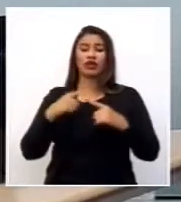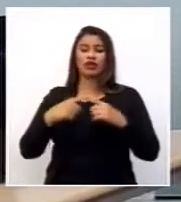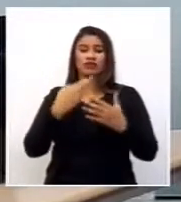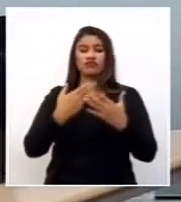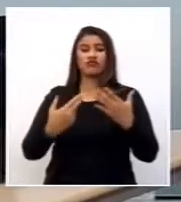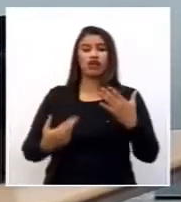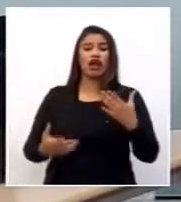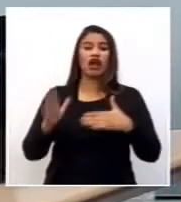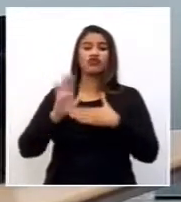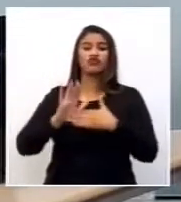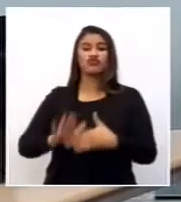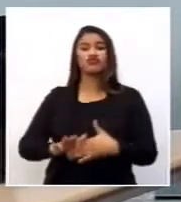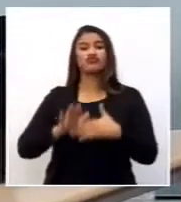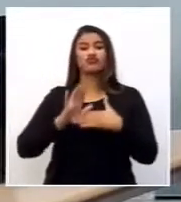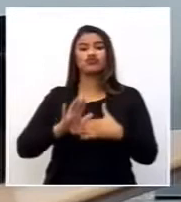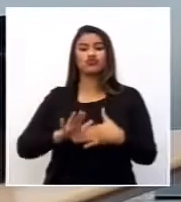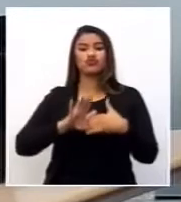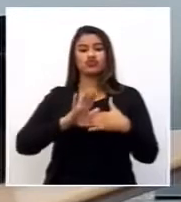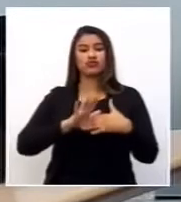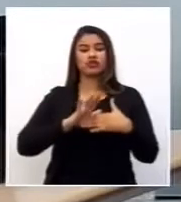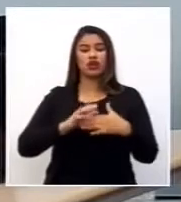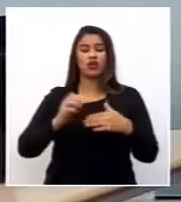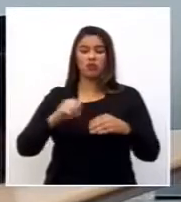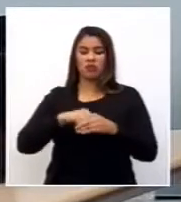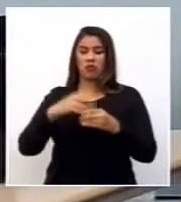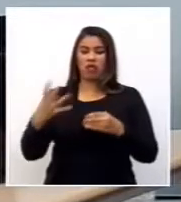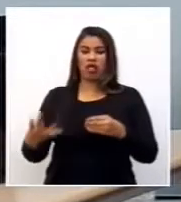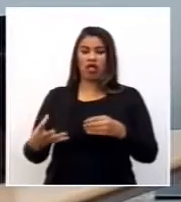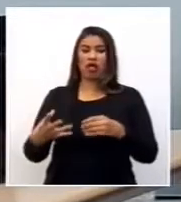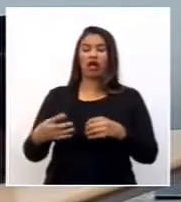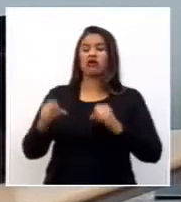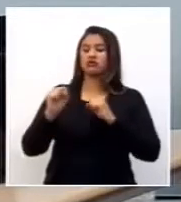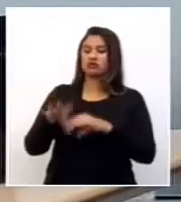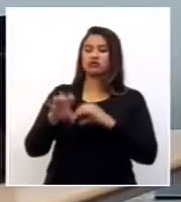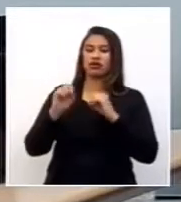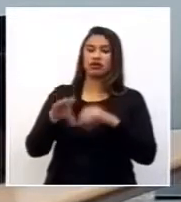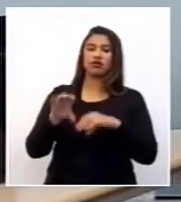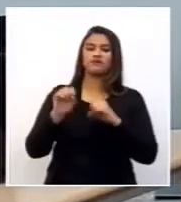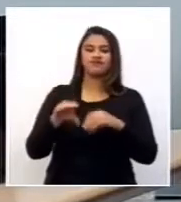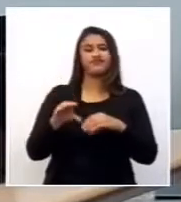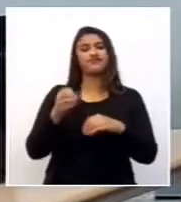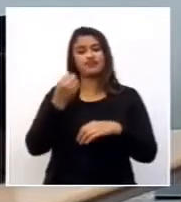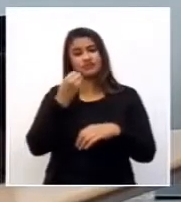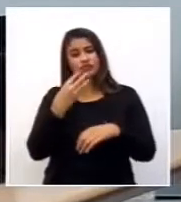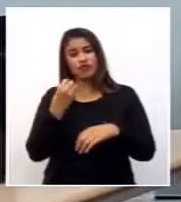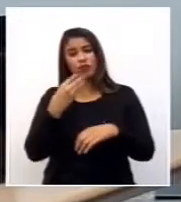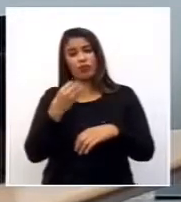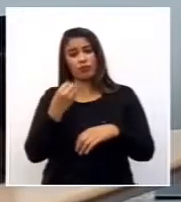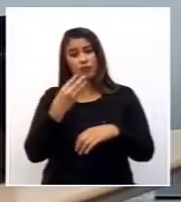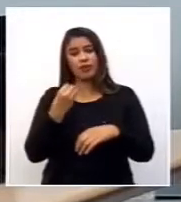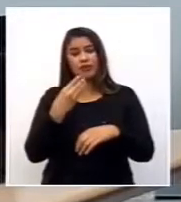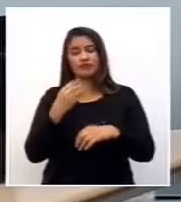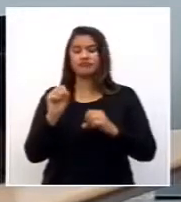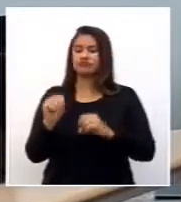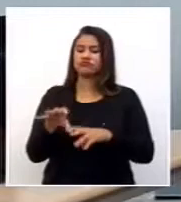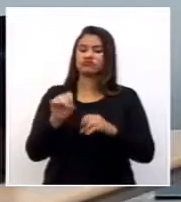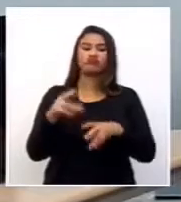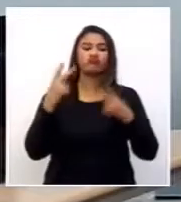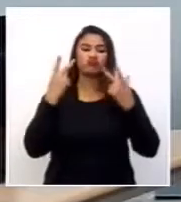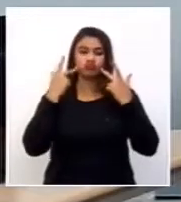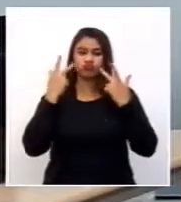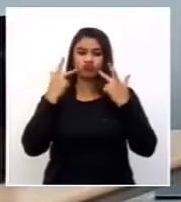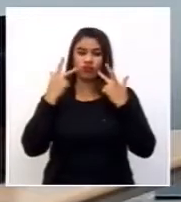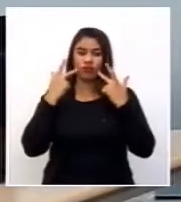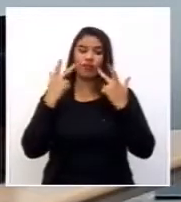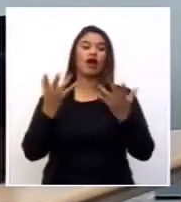diversificada de você estar trabalhando, né, discorrendo os conteúdos, não aquela forma tradicional, de tudo bem, nós temos essa condição também, né, e não é o papel